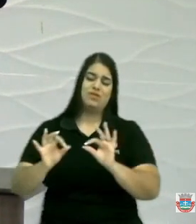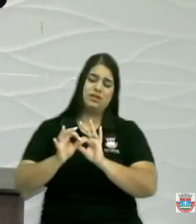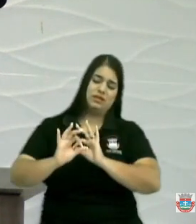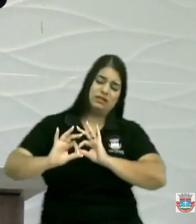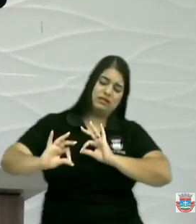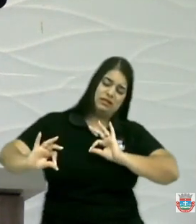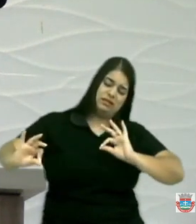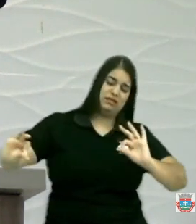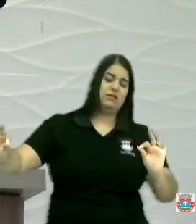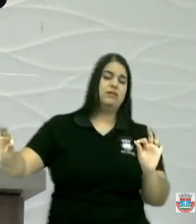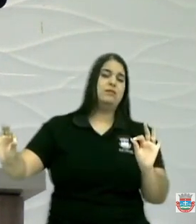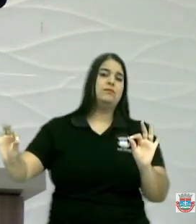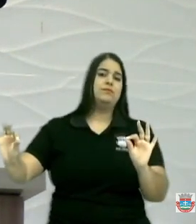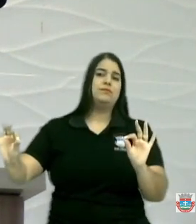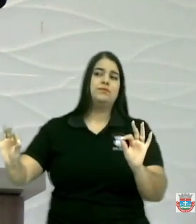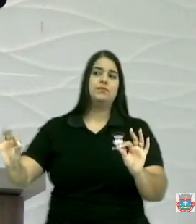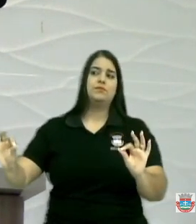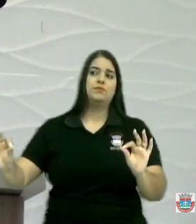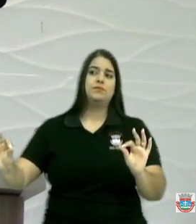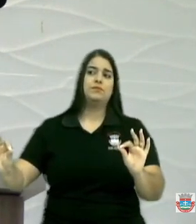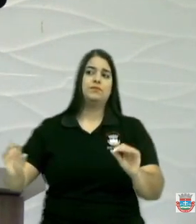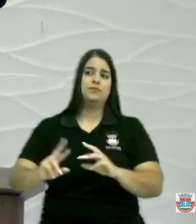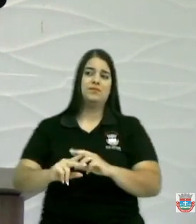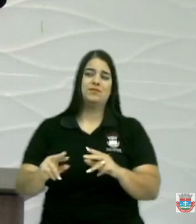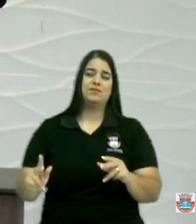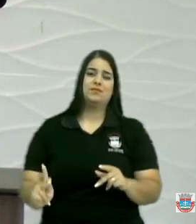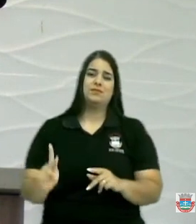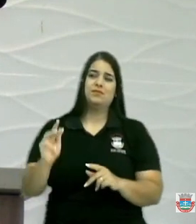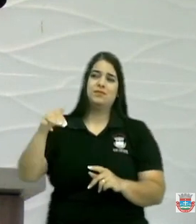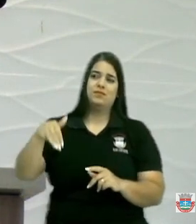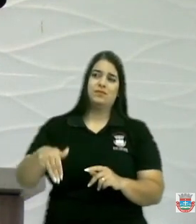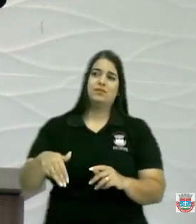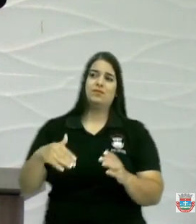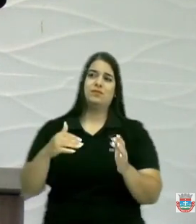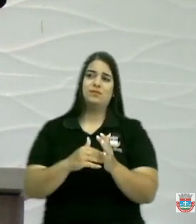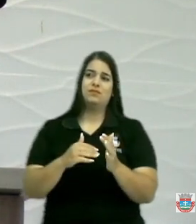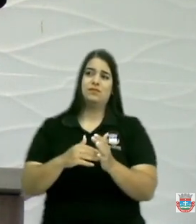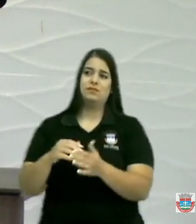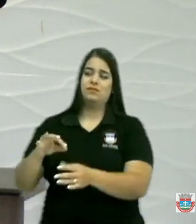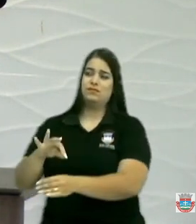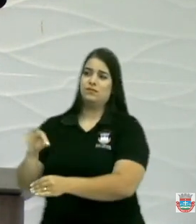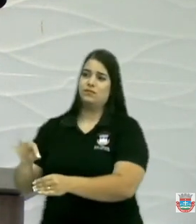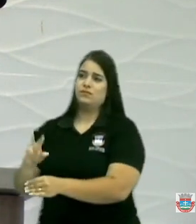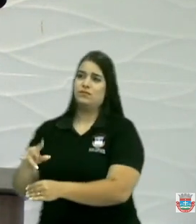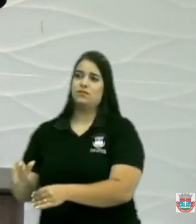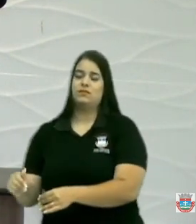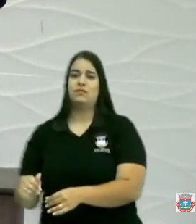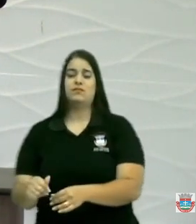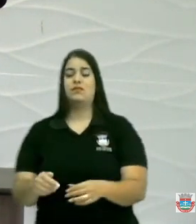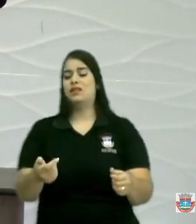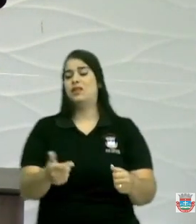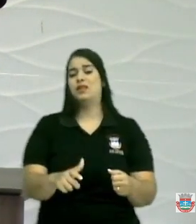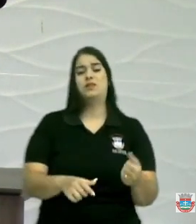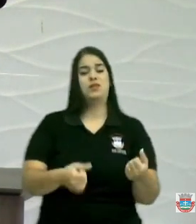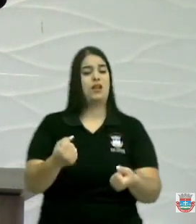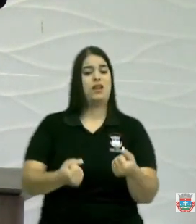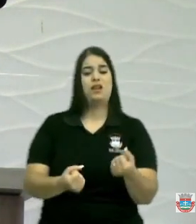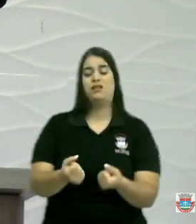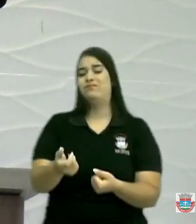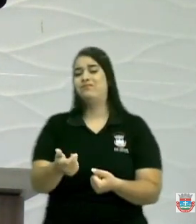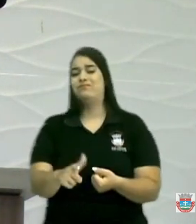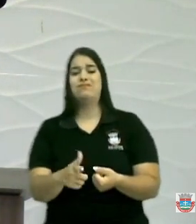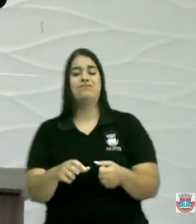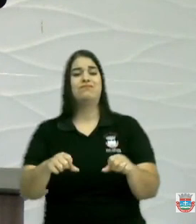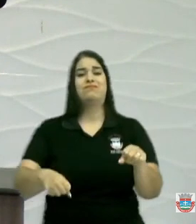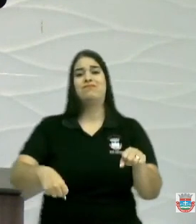fica vários quilômetros até o Espírito Santo. E tem pessoas que não têm um carro, não têm uma moto para ir. Para ir para o